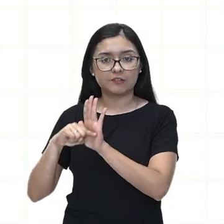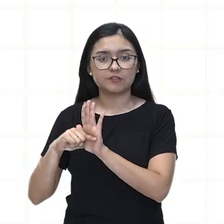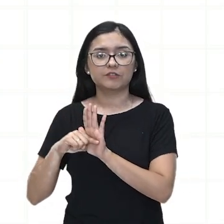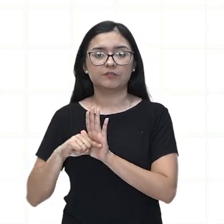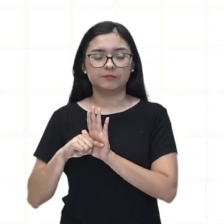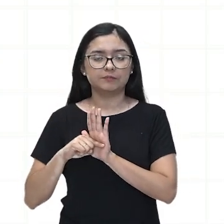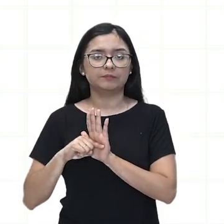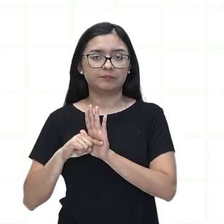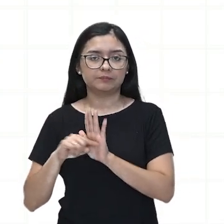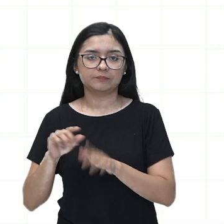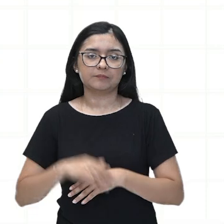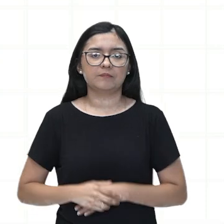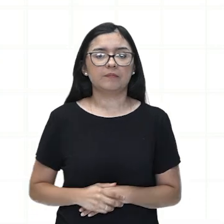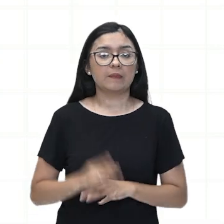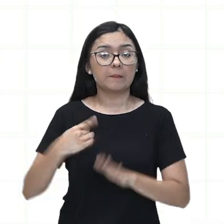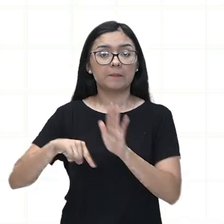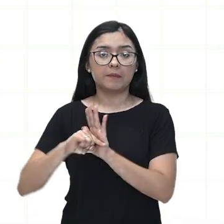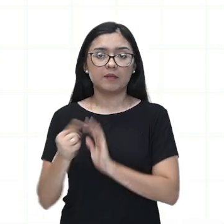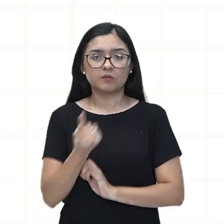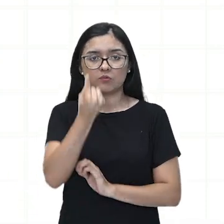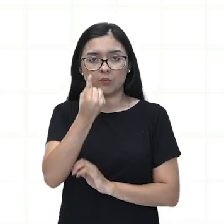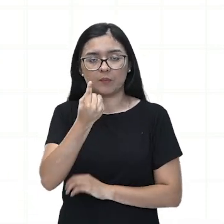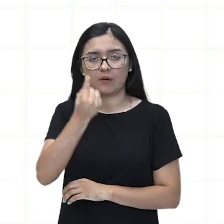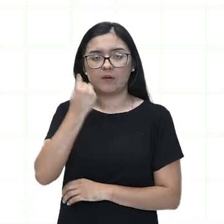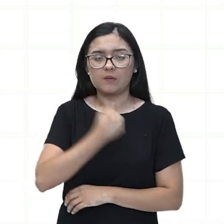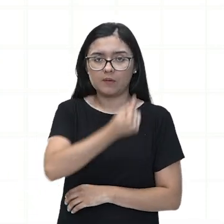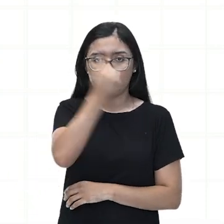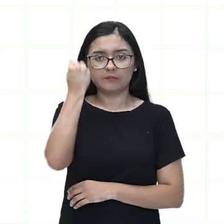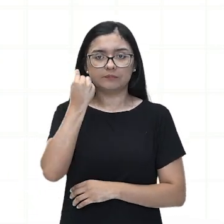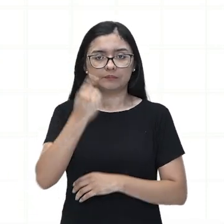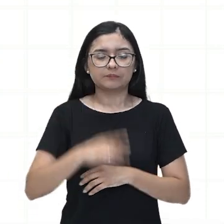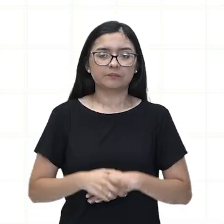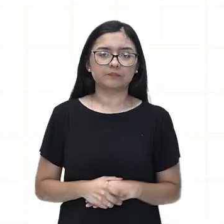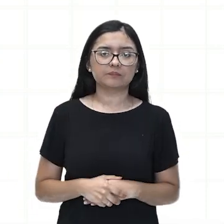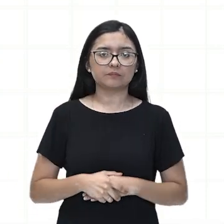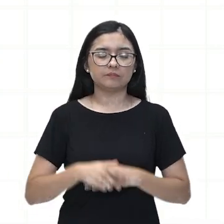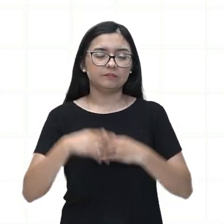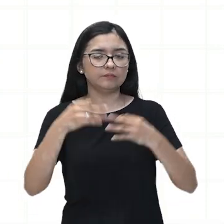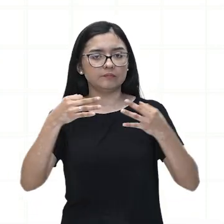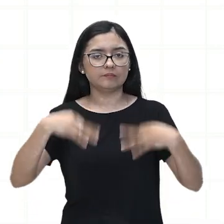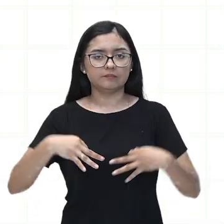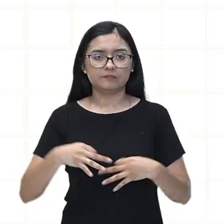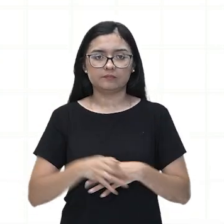negativo, diminuindo 1 hora, certo?